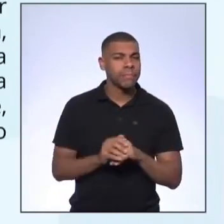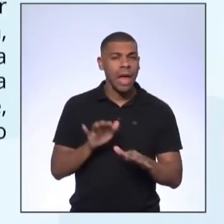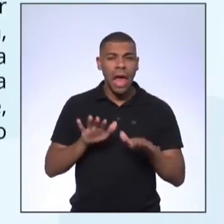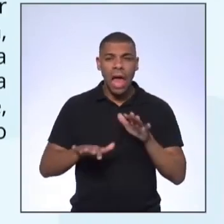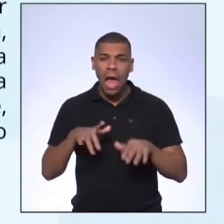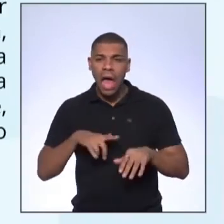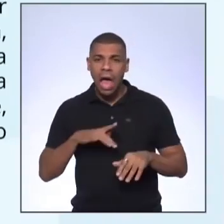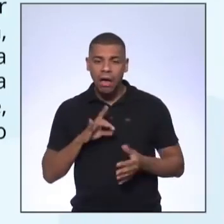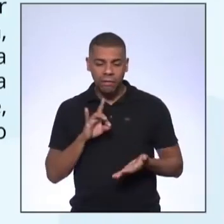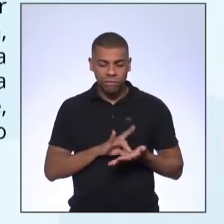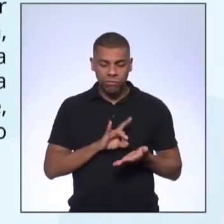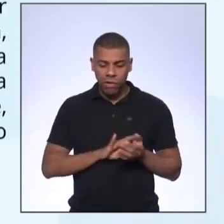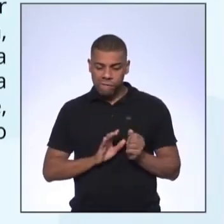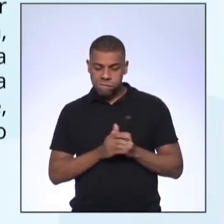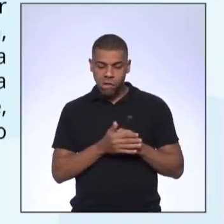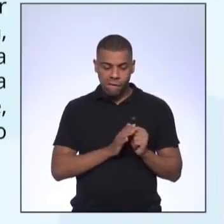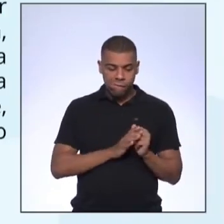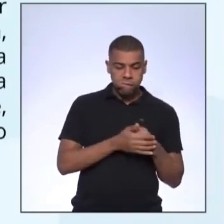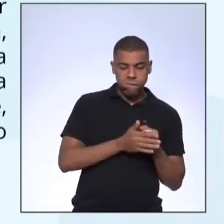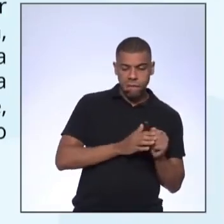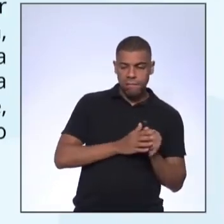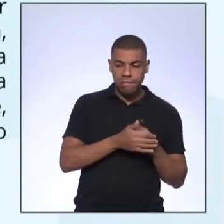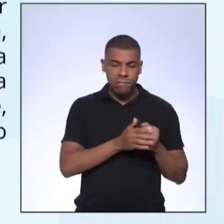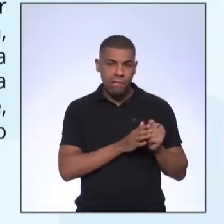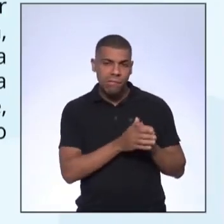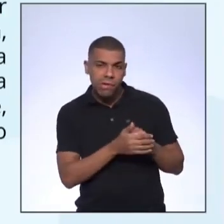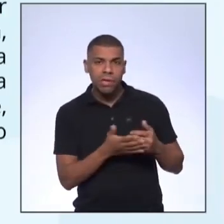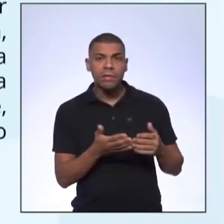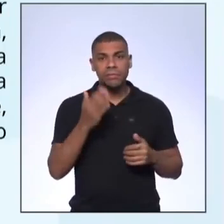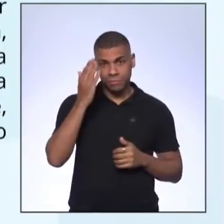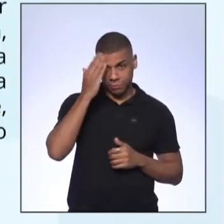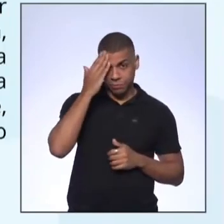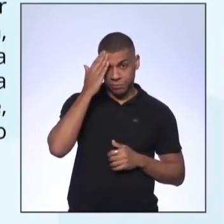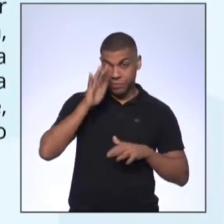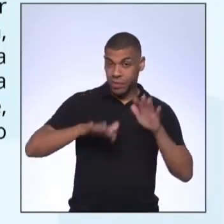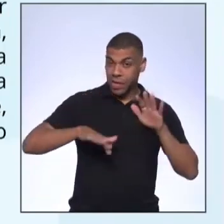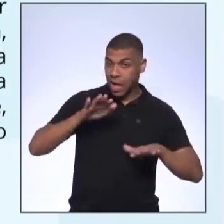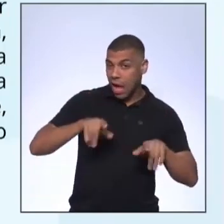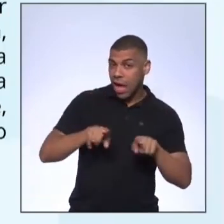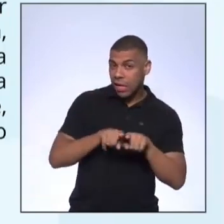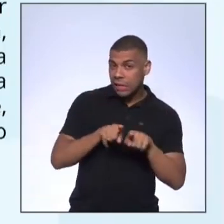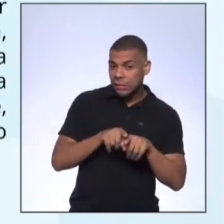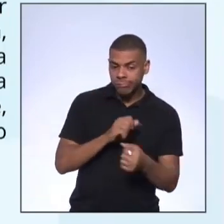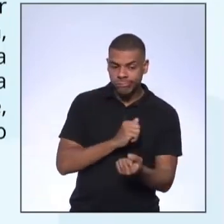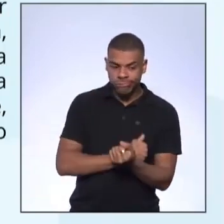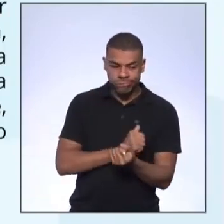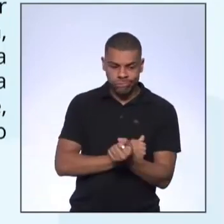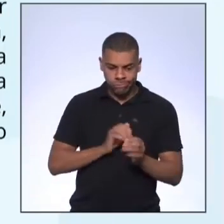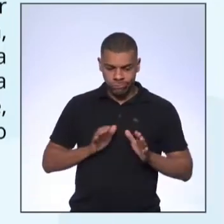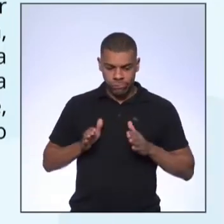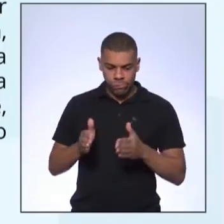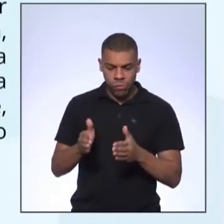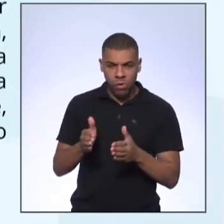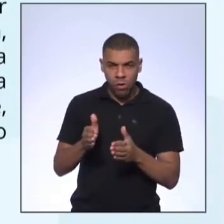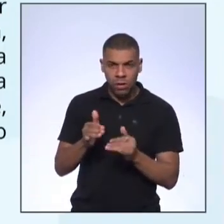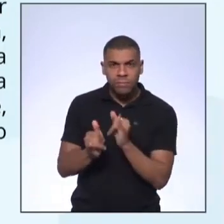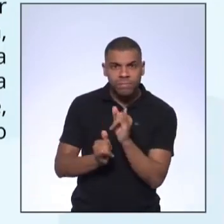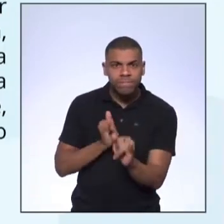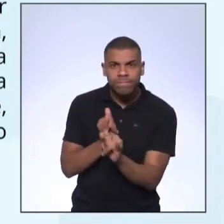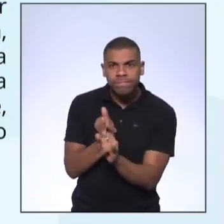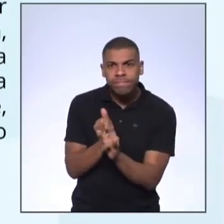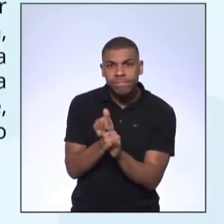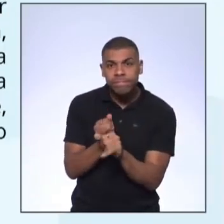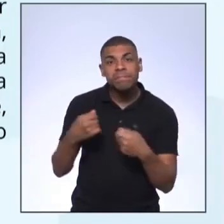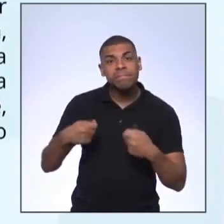da realidade muitas vezes. E conforme o nível da fuga, essa dependência precisa de tratamento,